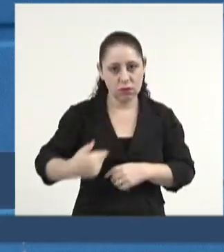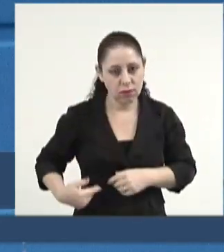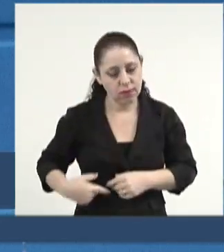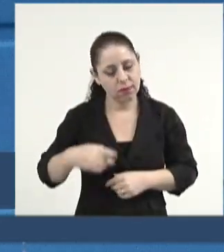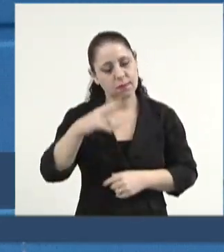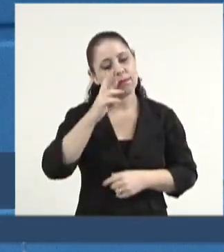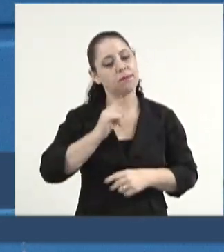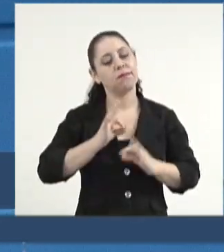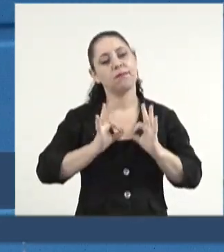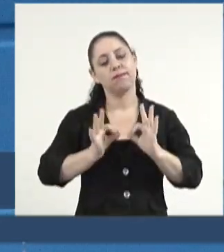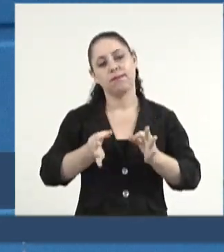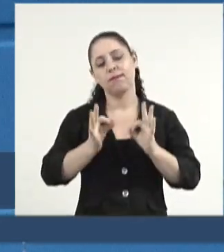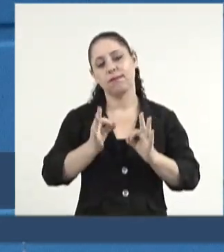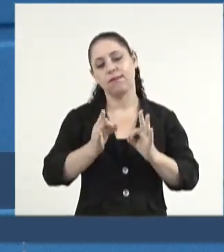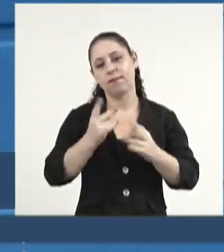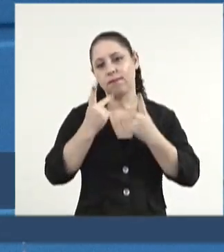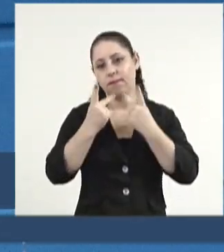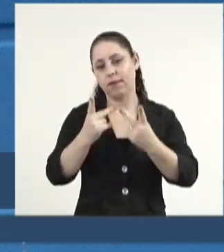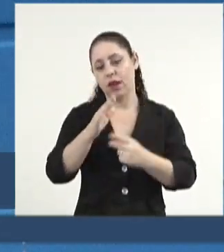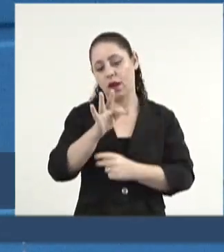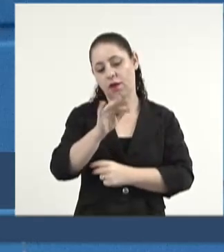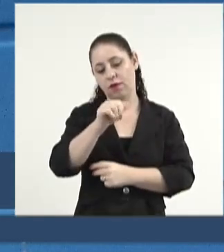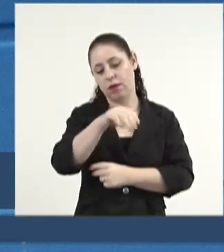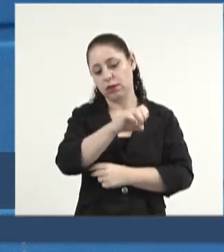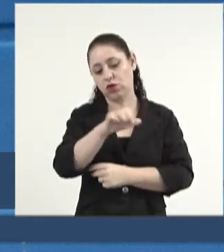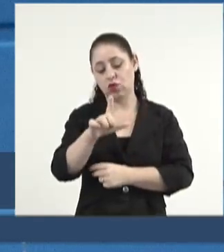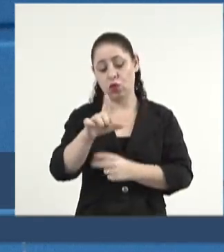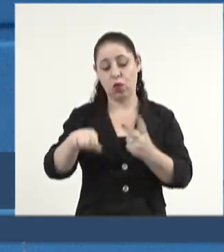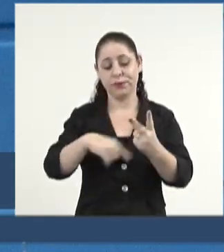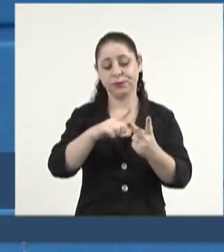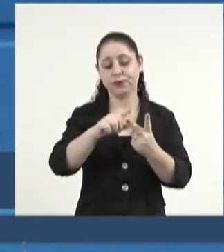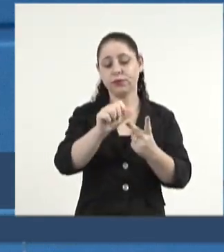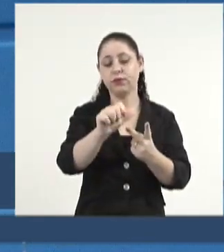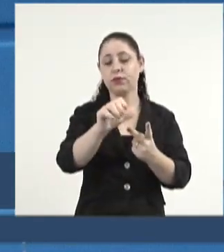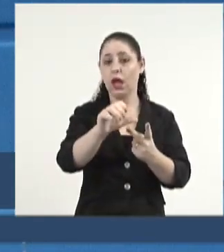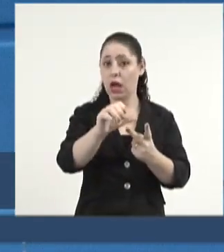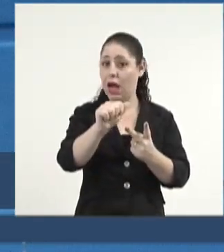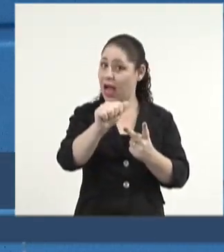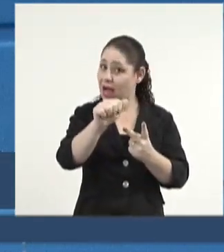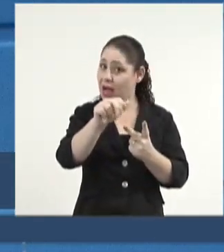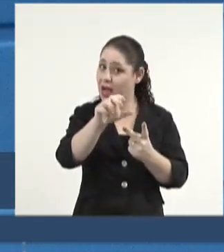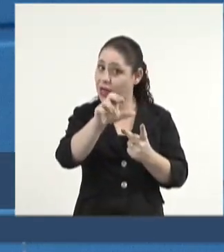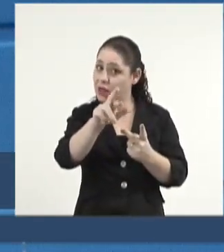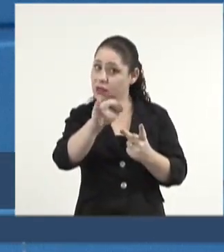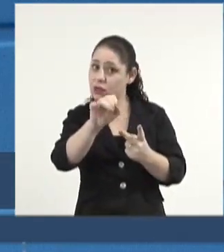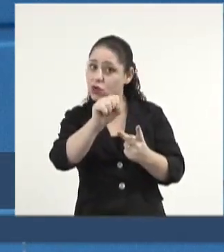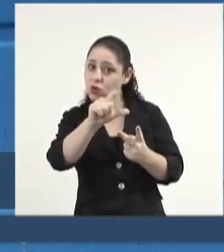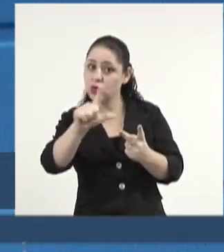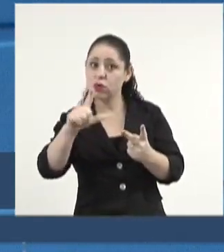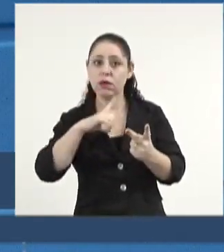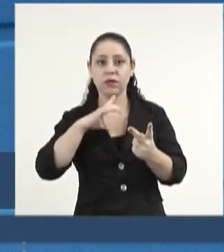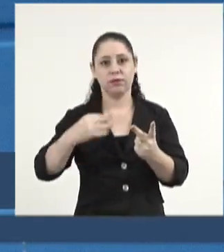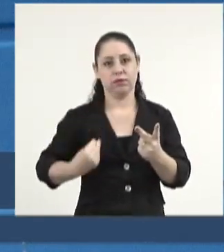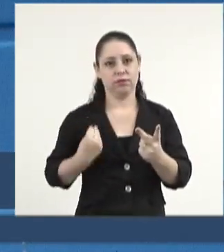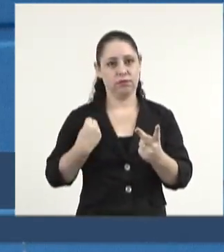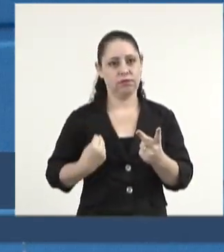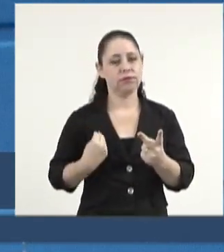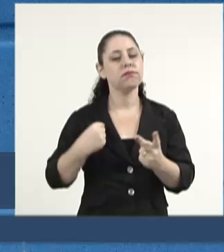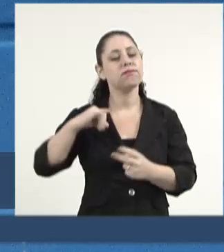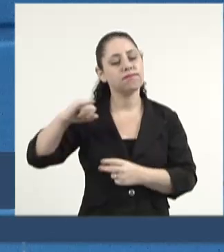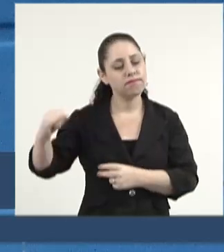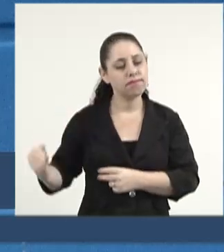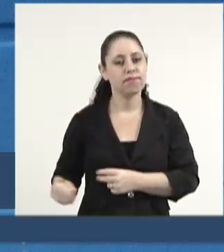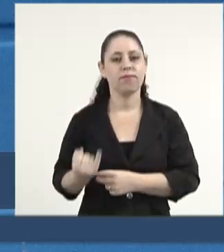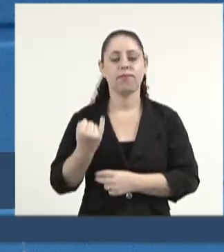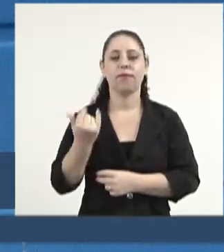medida acertada, a FamaSul e a Crisul também estão cuidando disso, tive a oportunidade de participar dessa audiência,